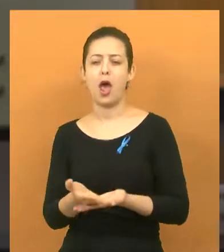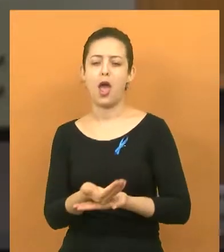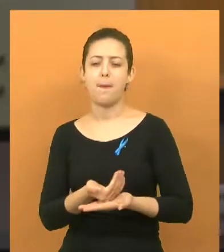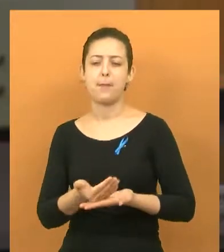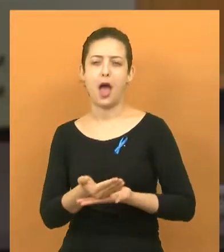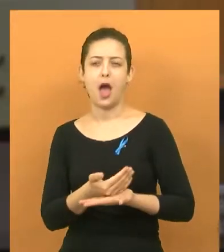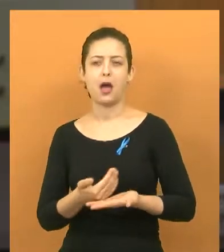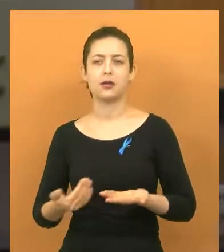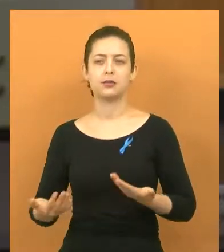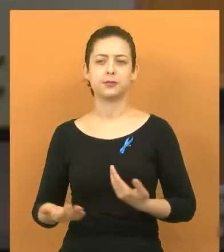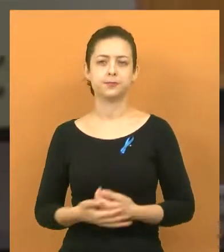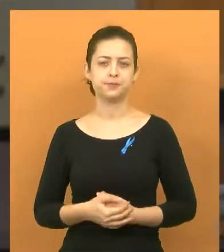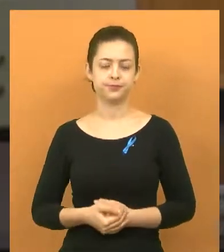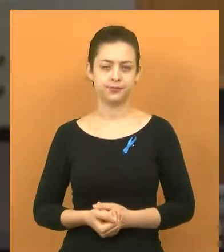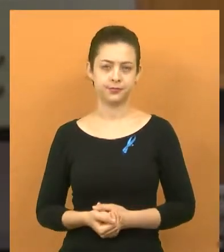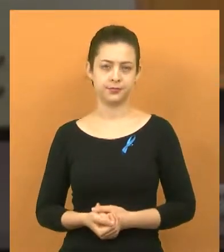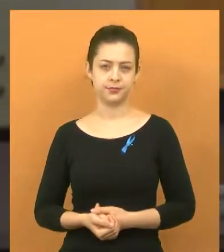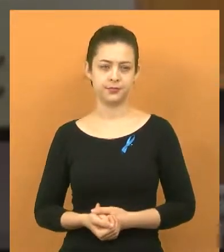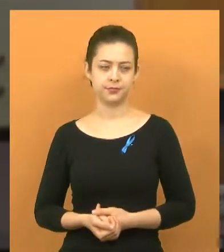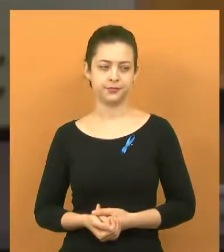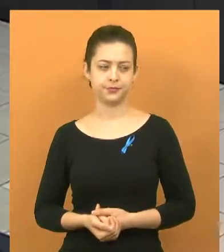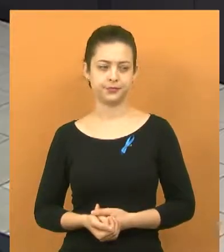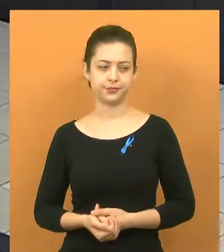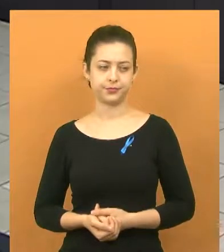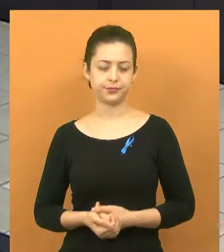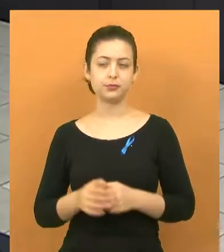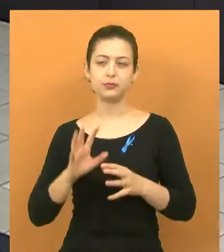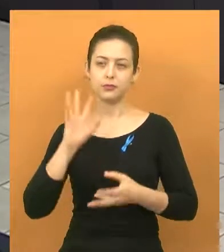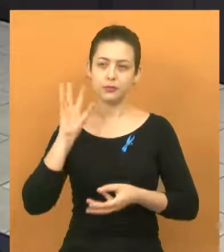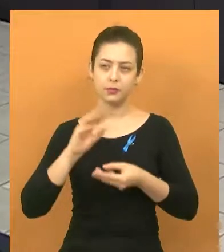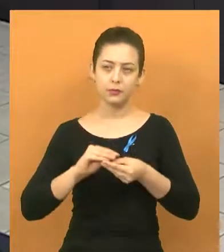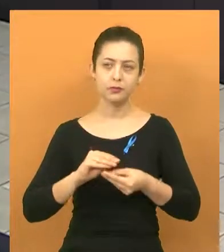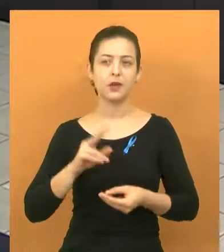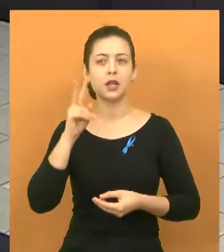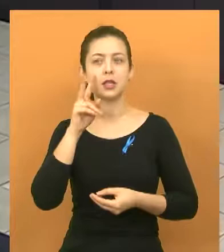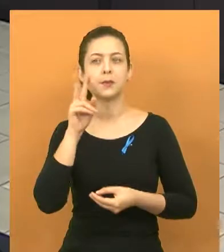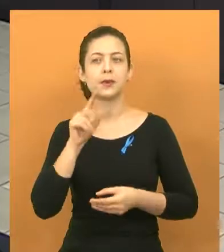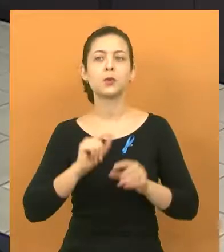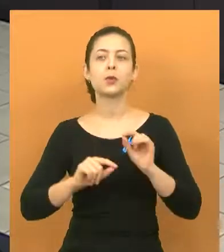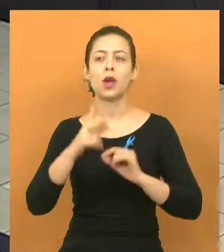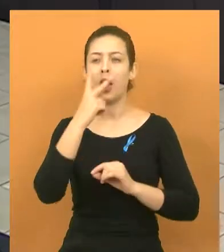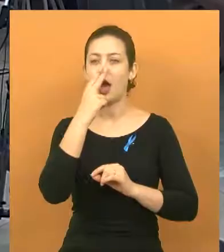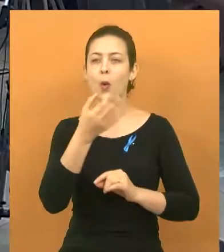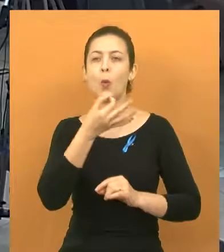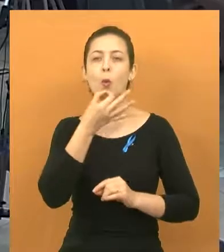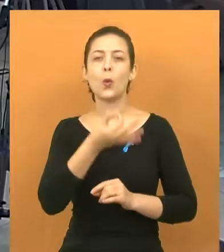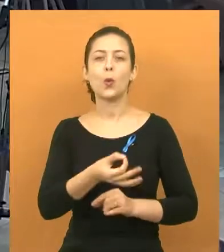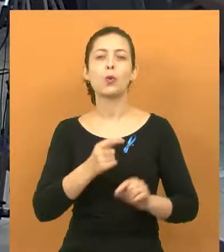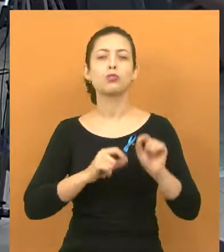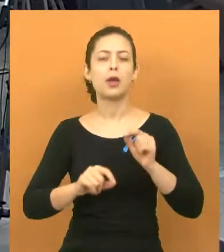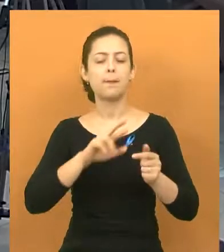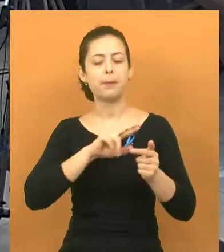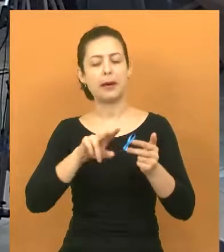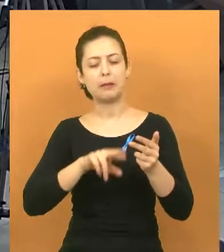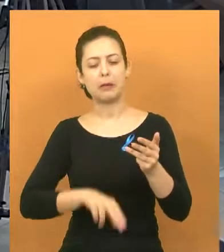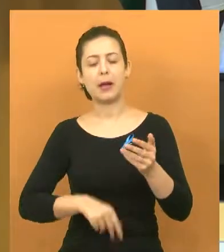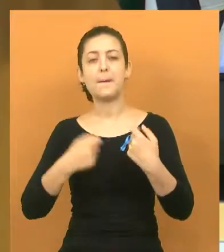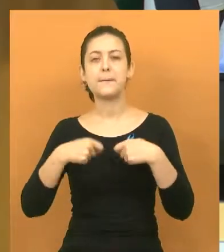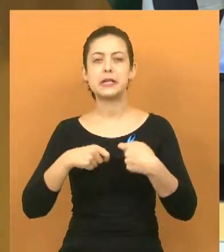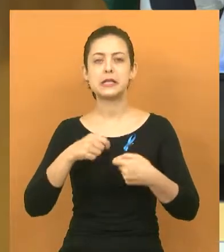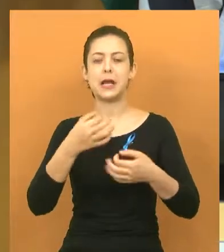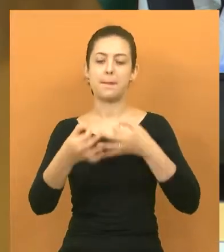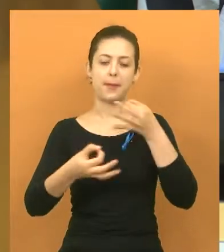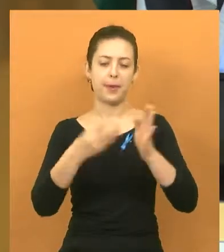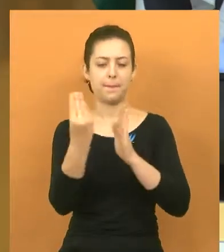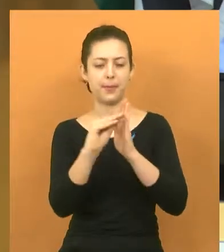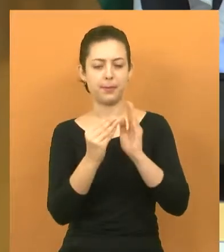Fernando, pois não? Não? Então, só recapitulando, eu acho assim, tem uma série de fatores que precisam ser colocados,